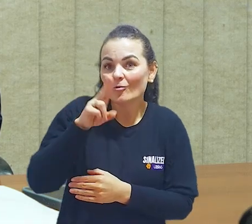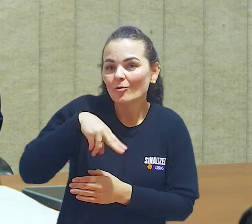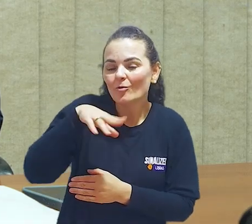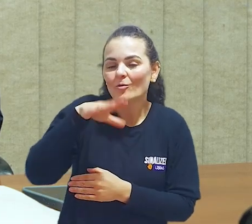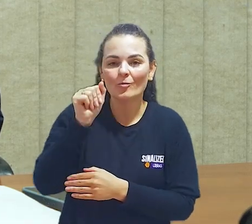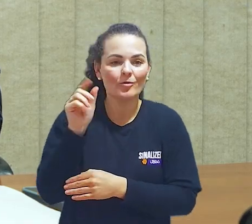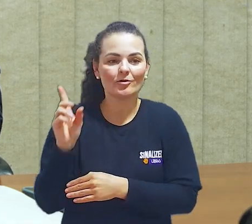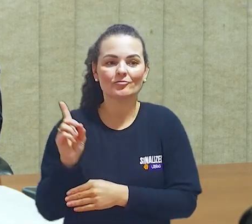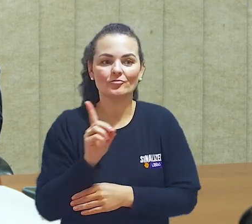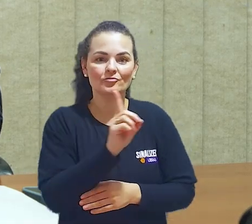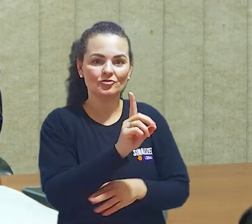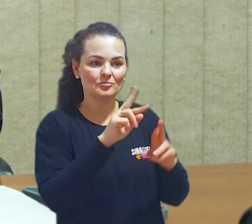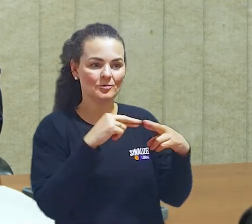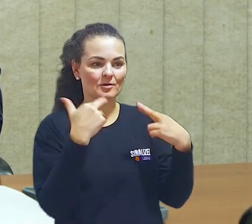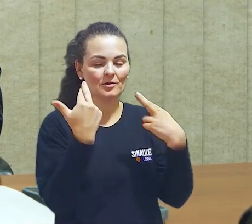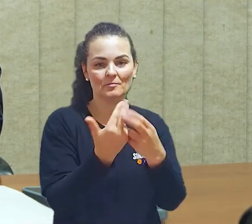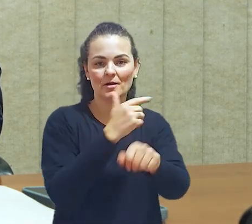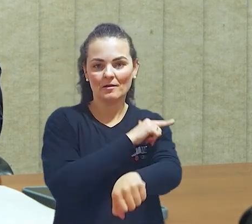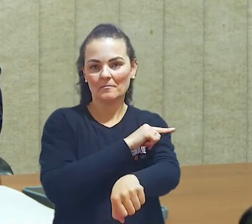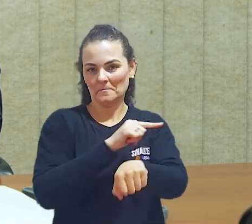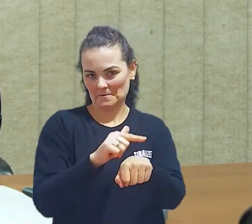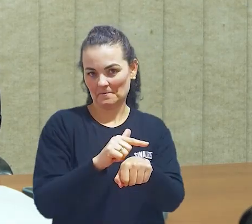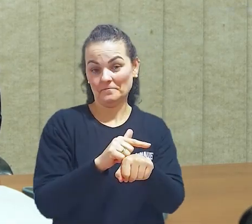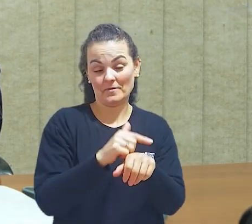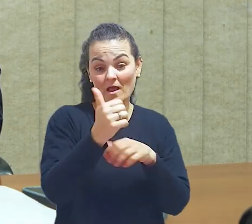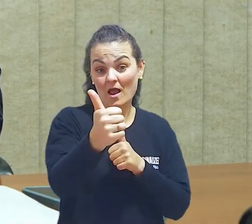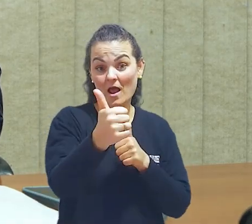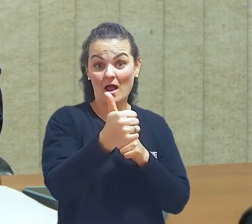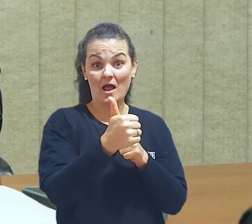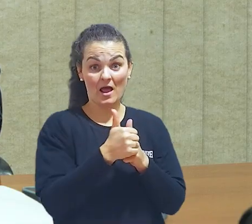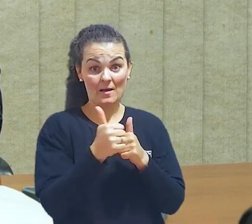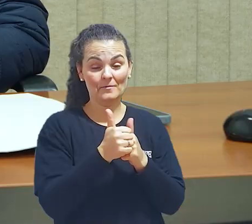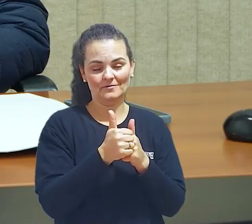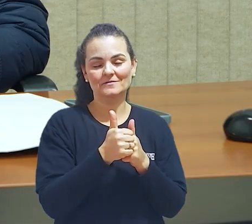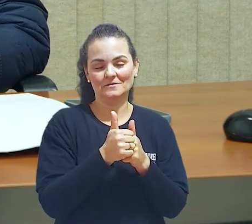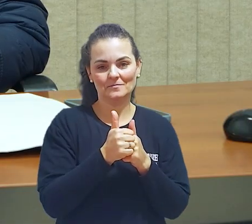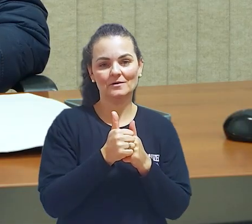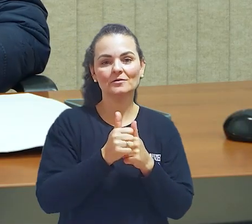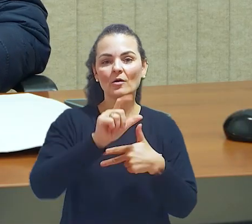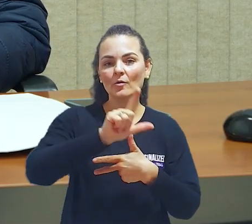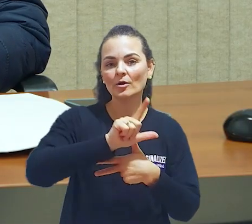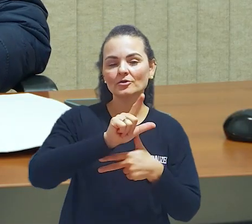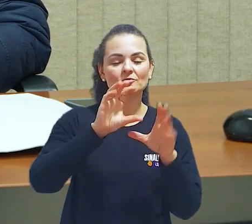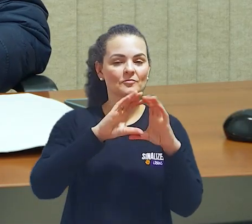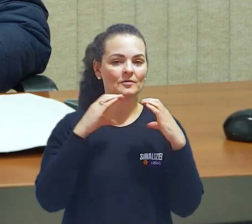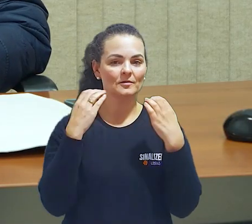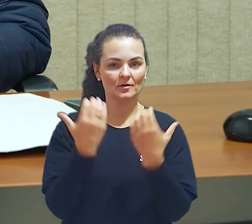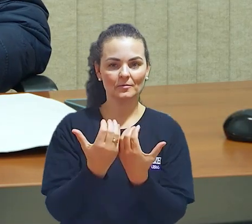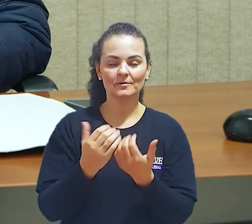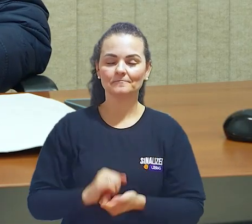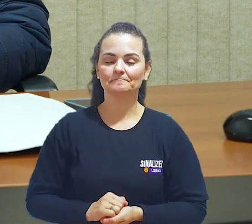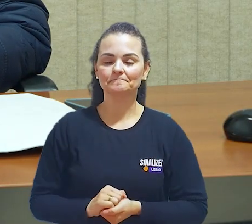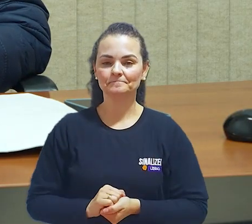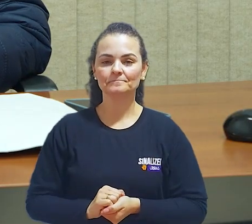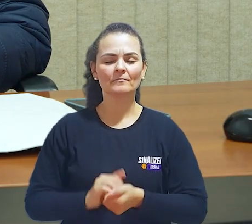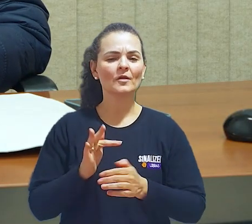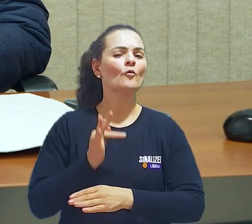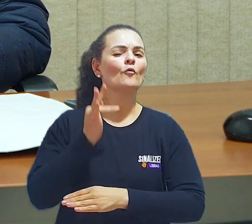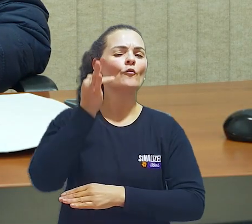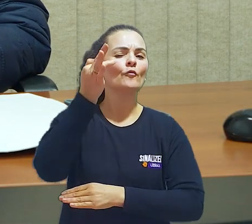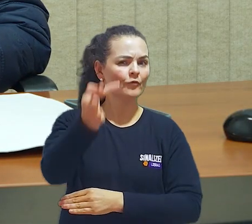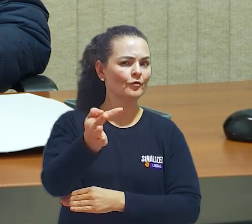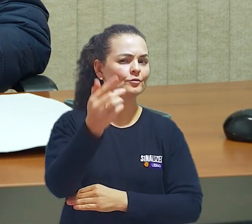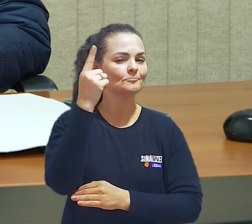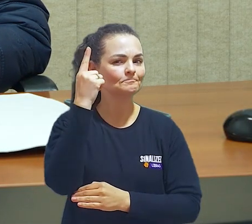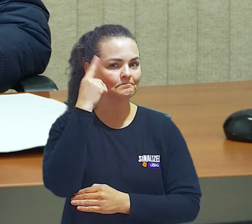Então, nessa linha que a gente vem buscando aproximar o legislativo da comunidade. Focando agora no futuro, quais são os pilares